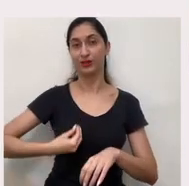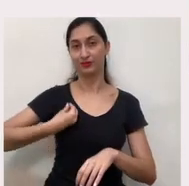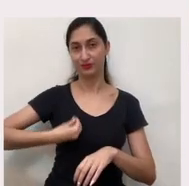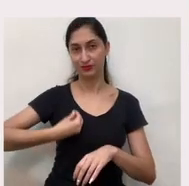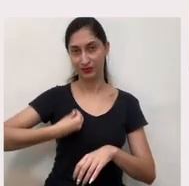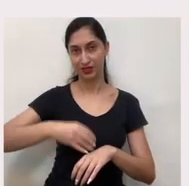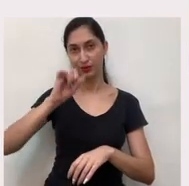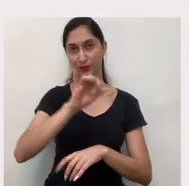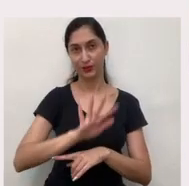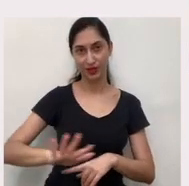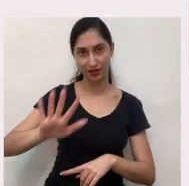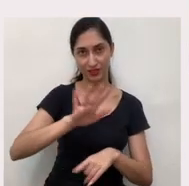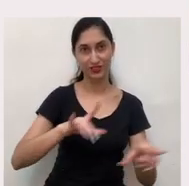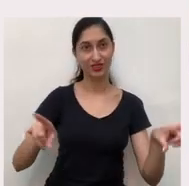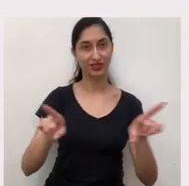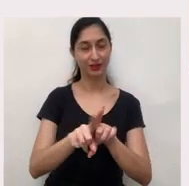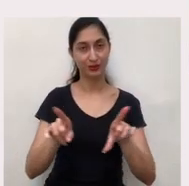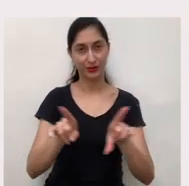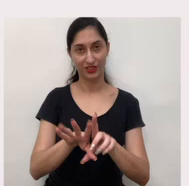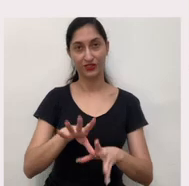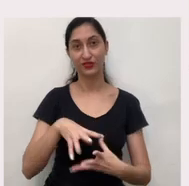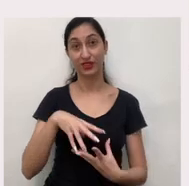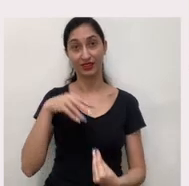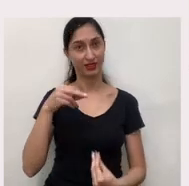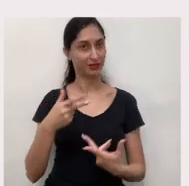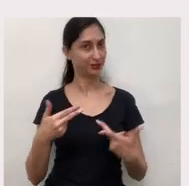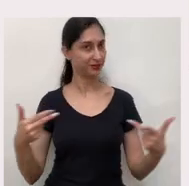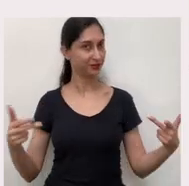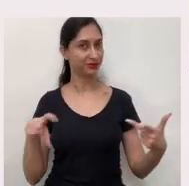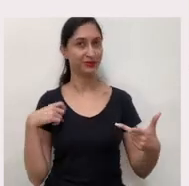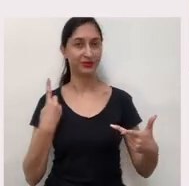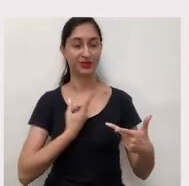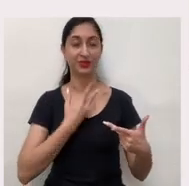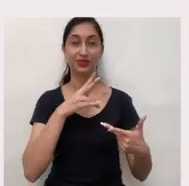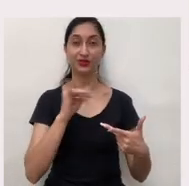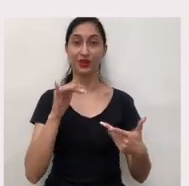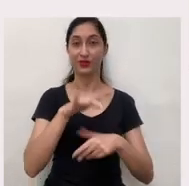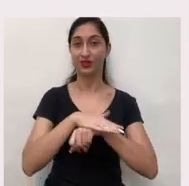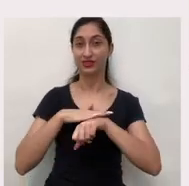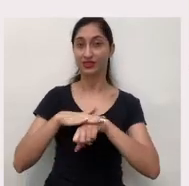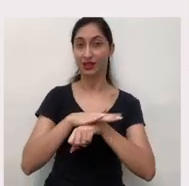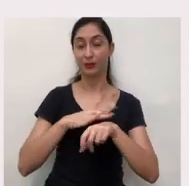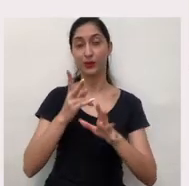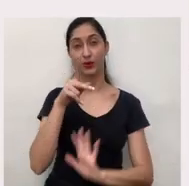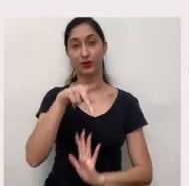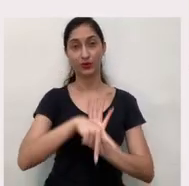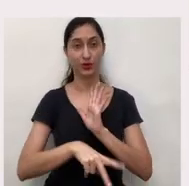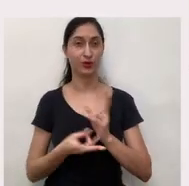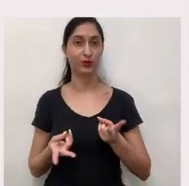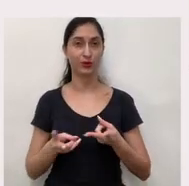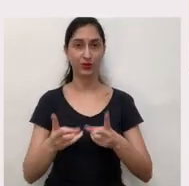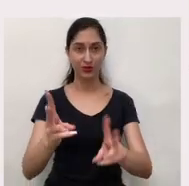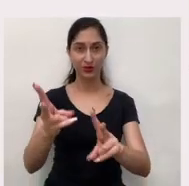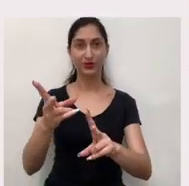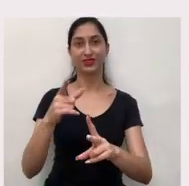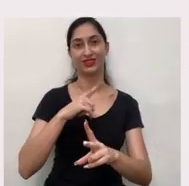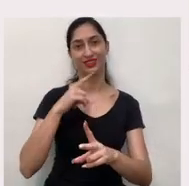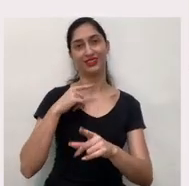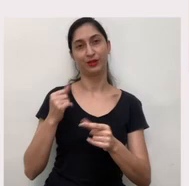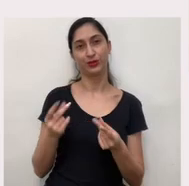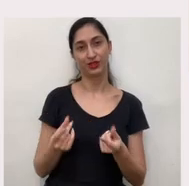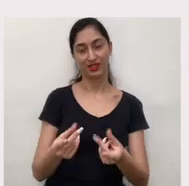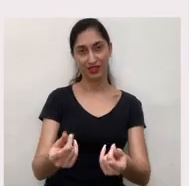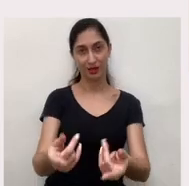hoje, dos fantasmas. Então, são projetos que também sobrevivem ao tempo, assim. Eu